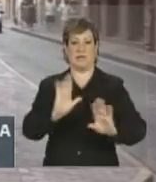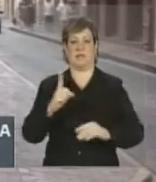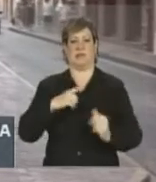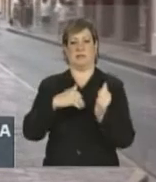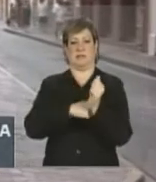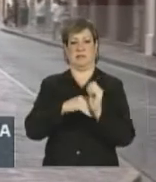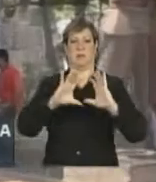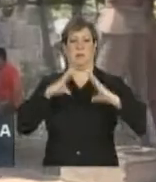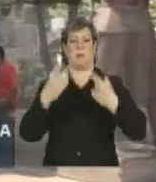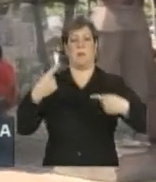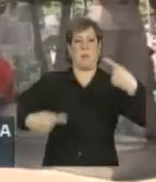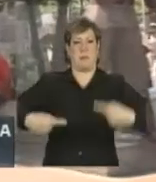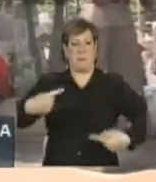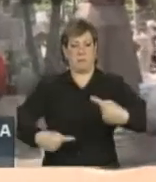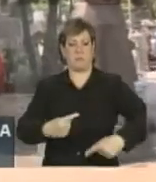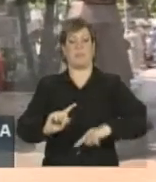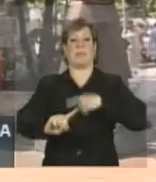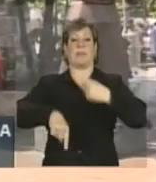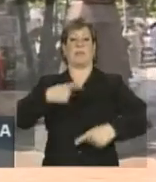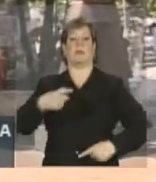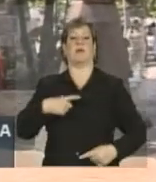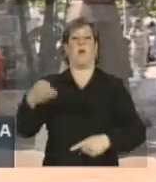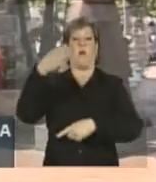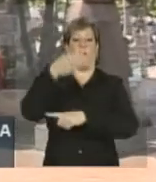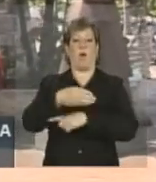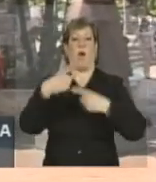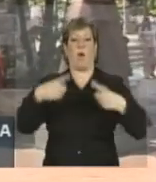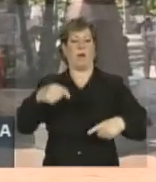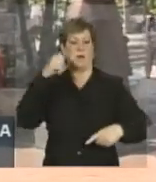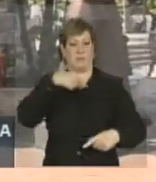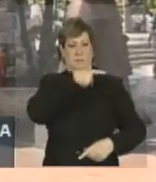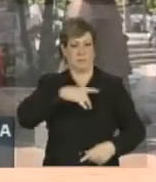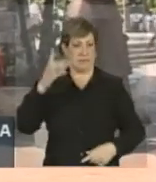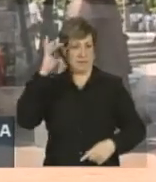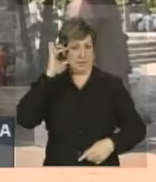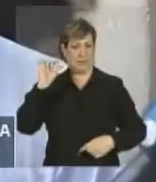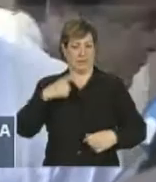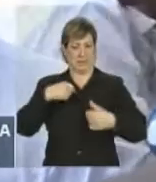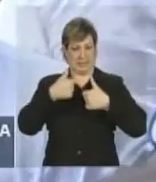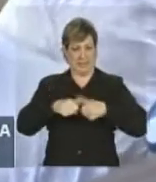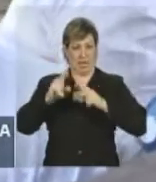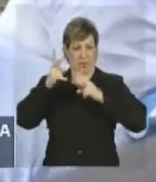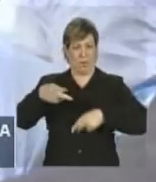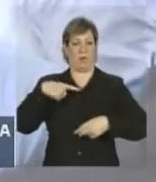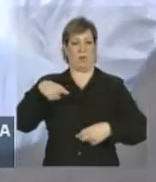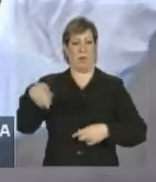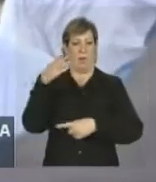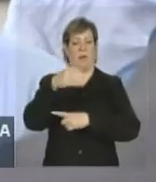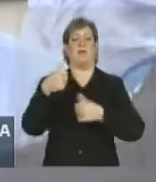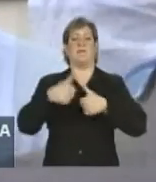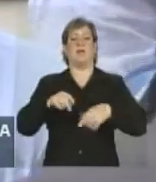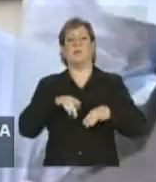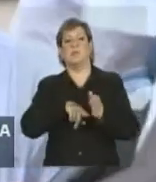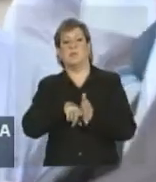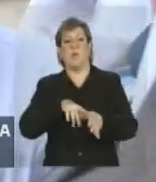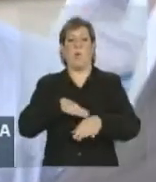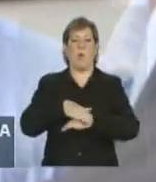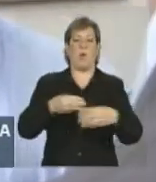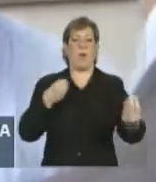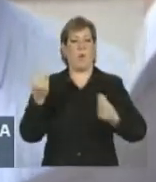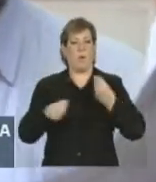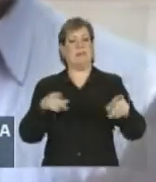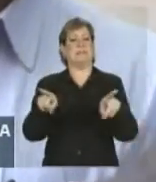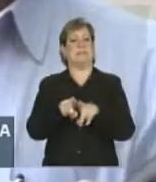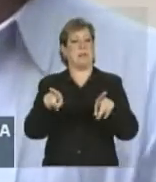presidenta Dilma Rousseff está hospedada, ministros de Estado do Brasil fizeram um balanço sobre a reunião desta manhã, fechada